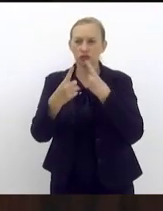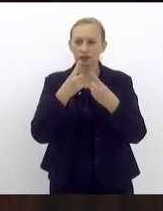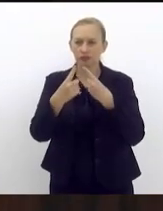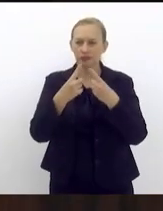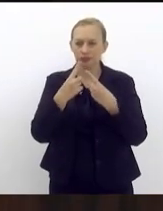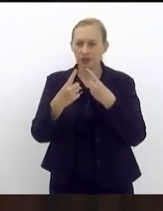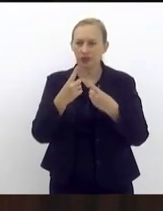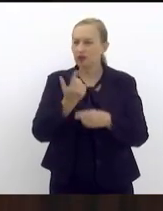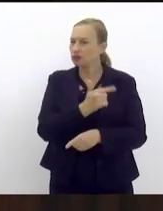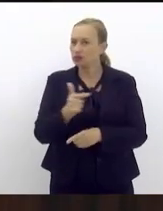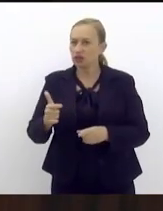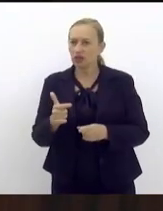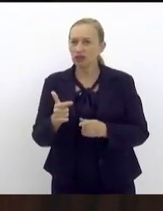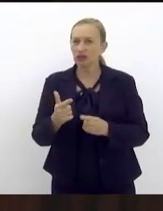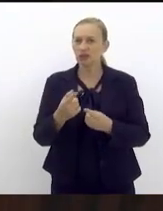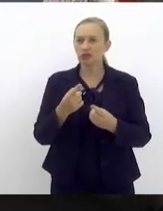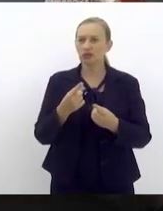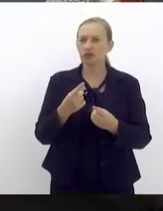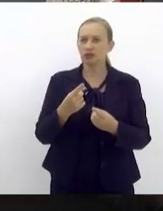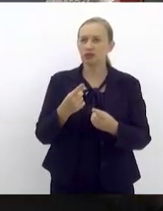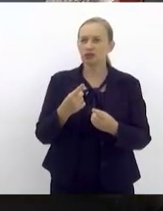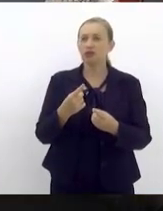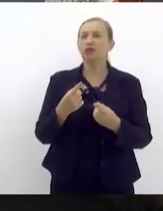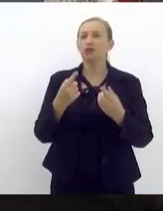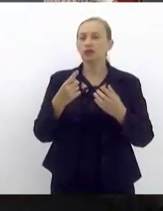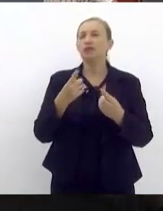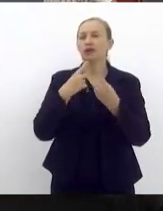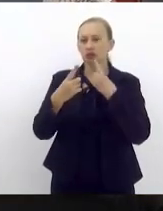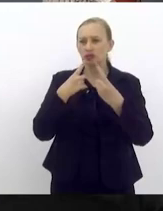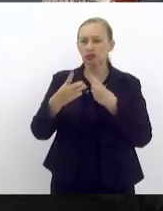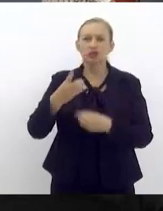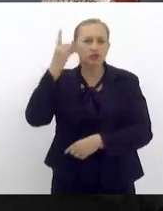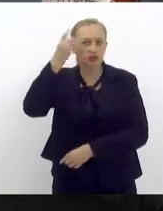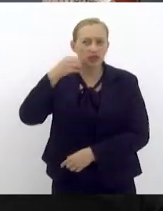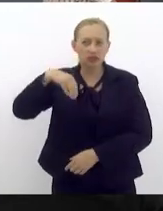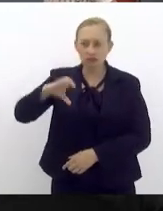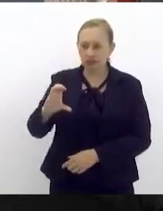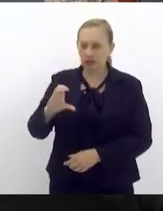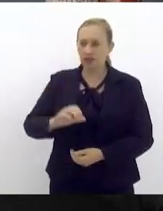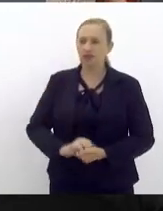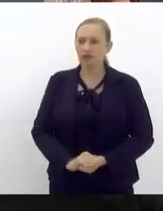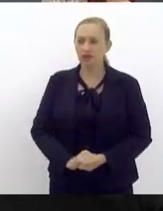não havendo quem que era para discutir deputado